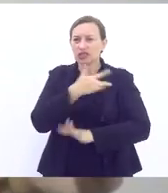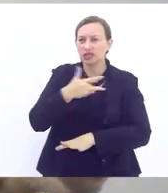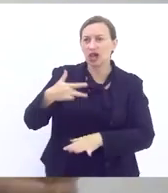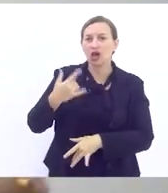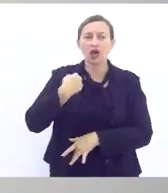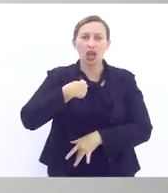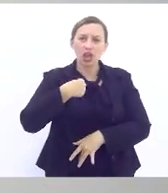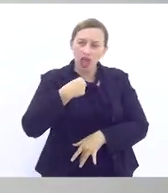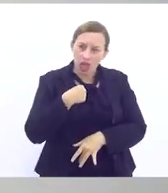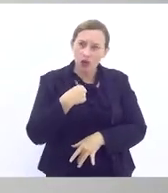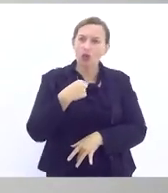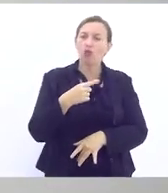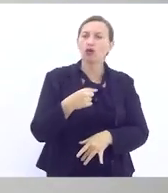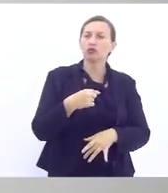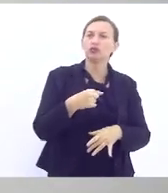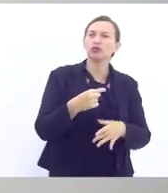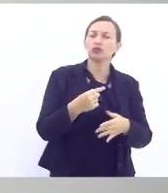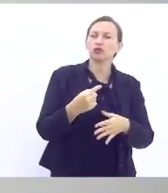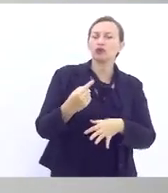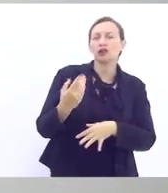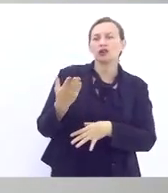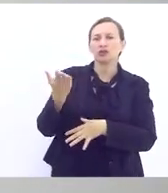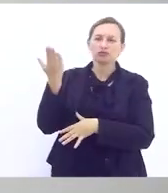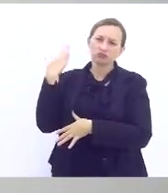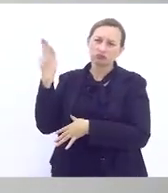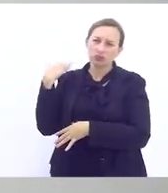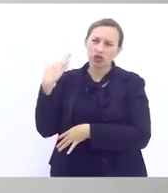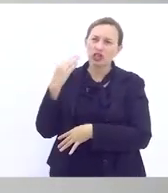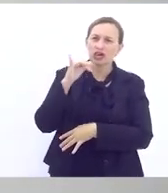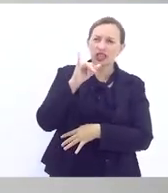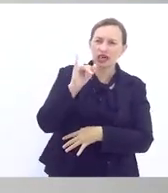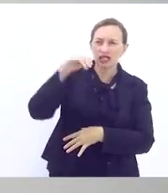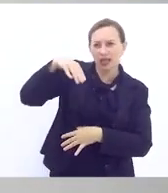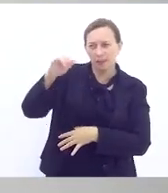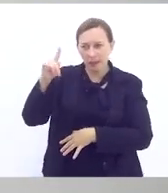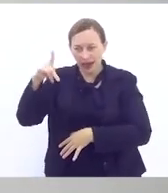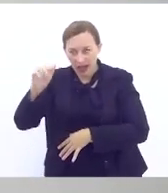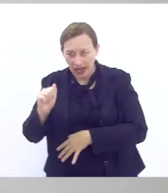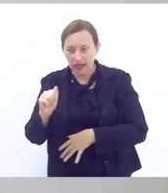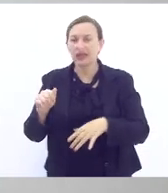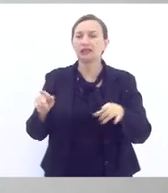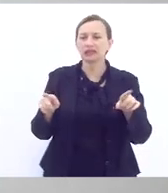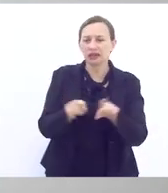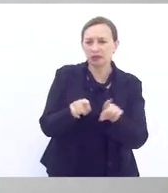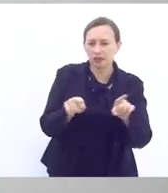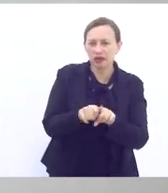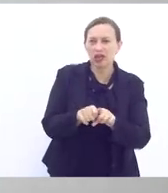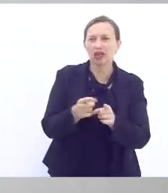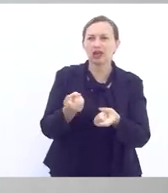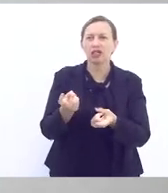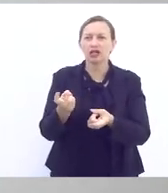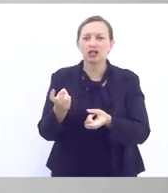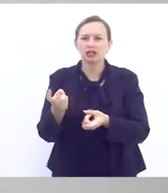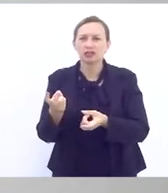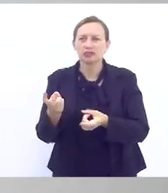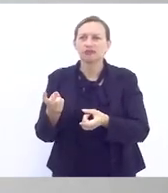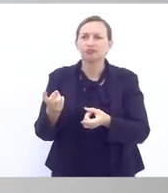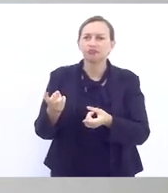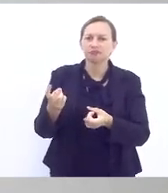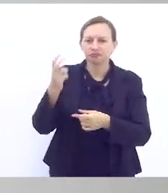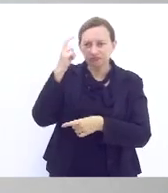no inepa né então um projeto chamativo da patrimônio cultural um próprio ideia também né